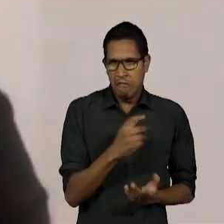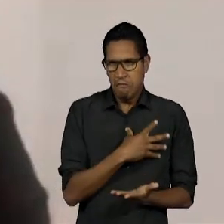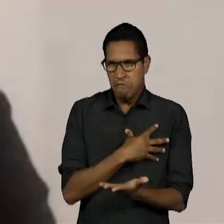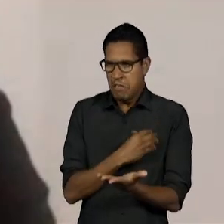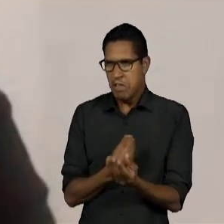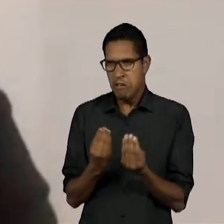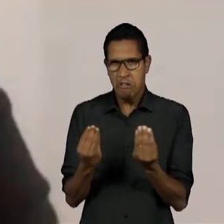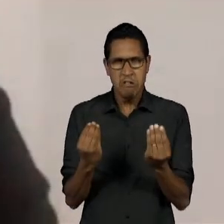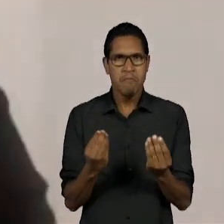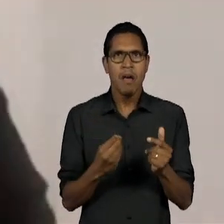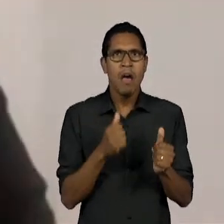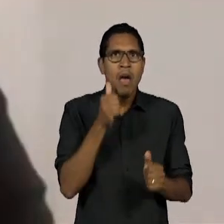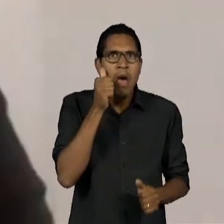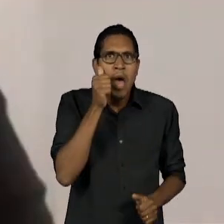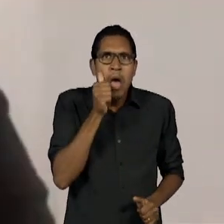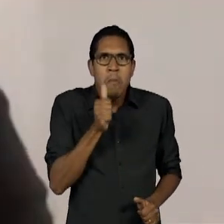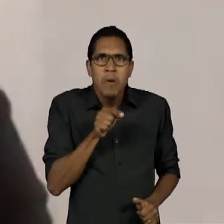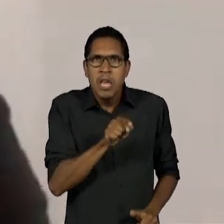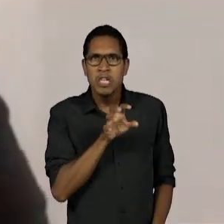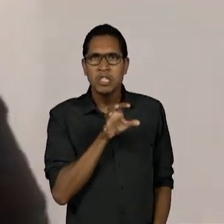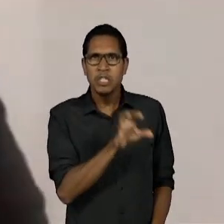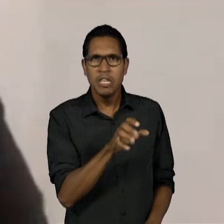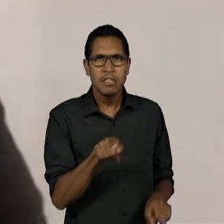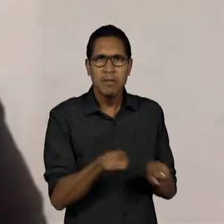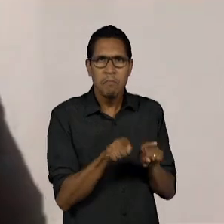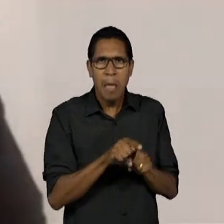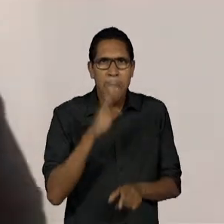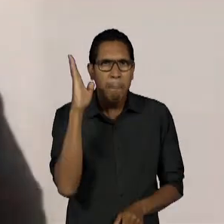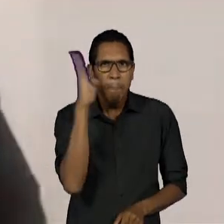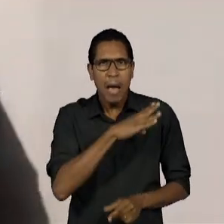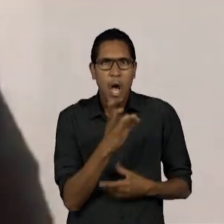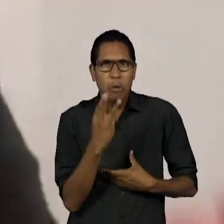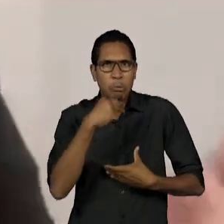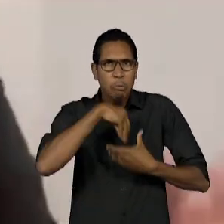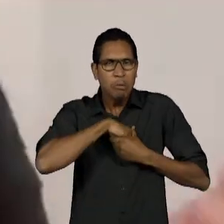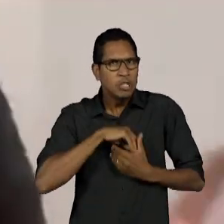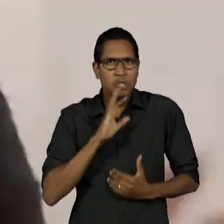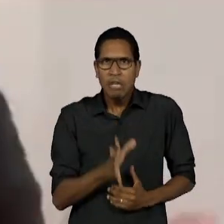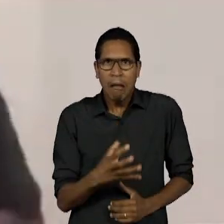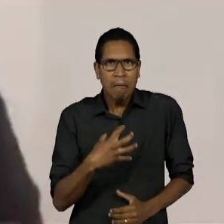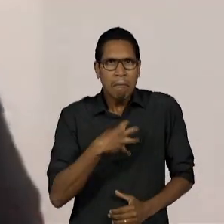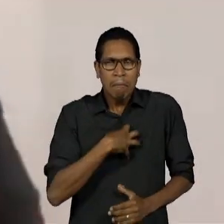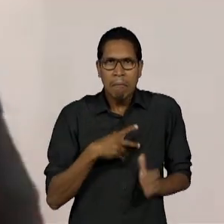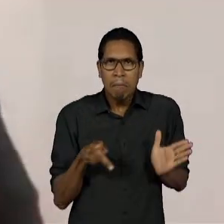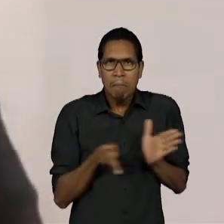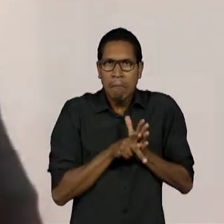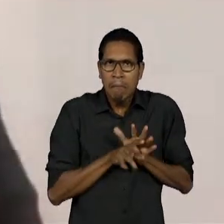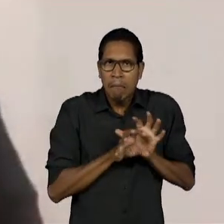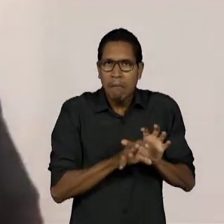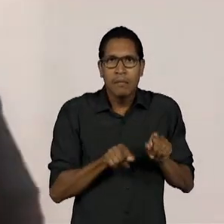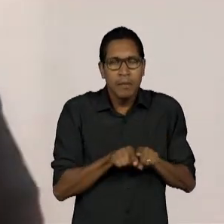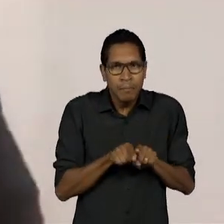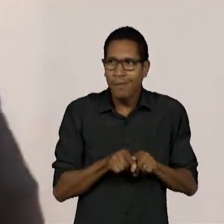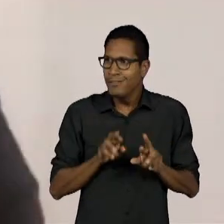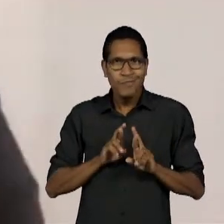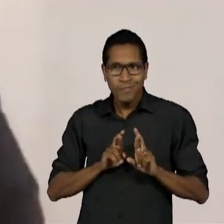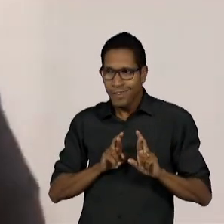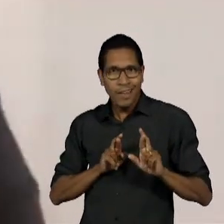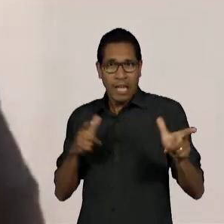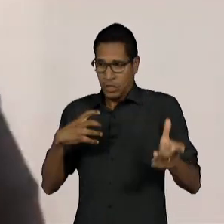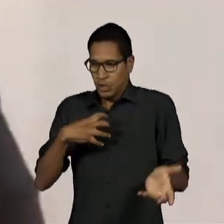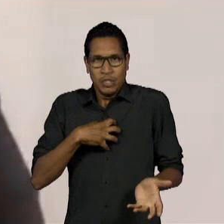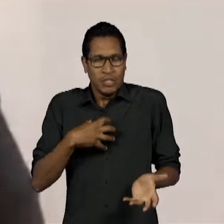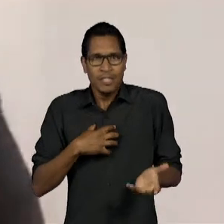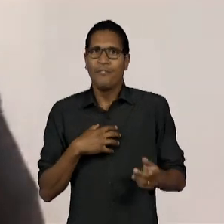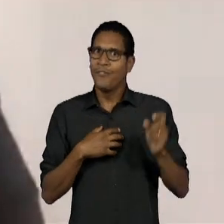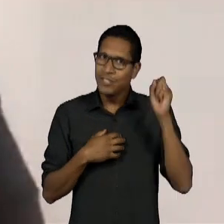que tinha o instinto da maldade. Então, meu Deus do céu, era completamente diferente. Para mim, foi